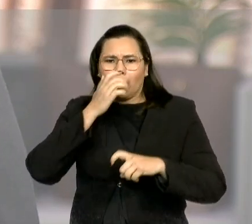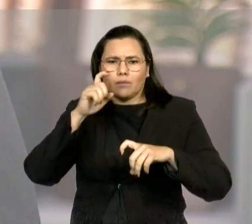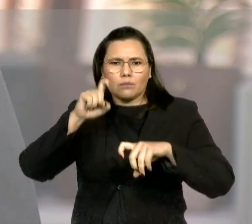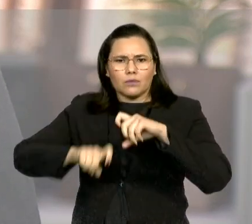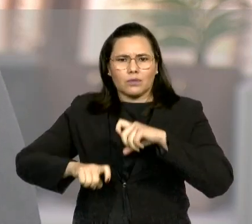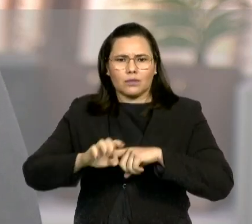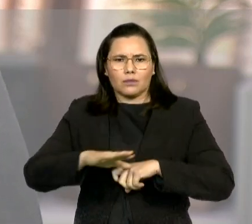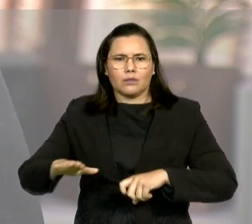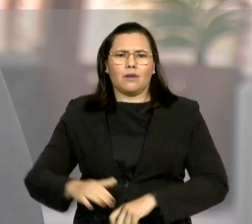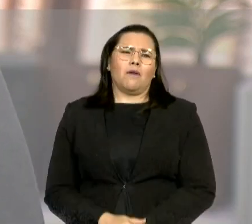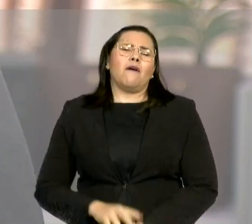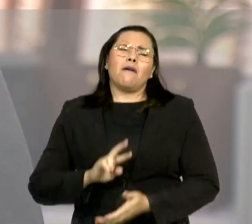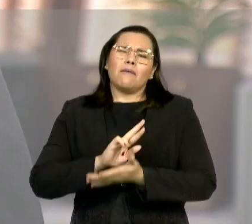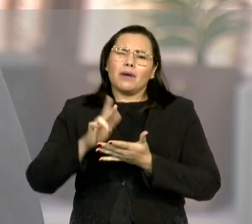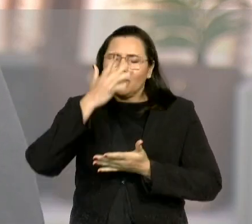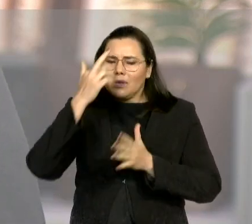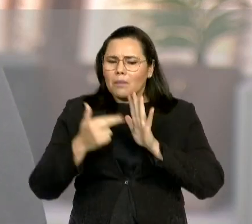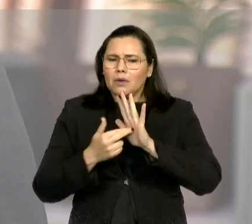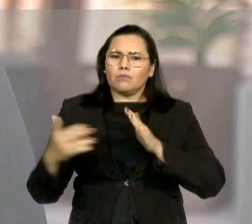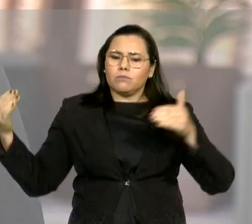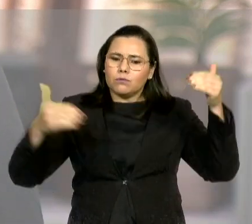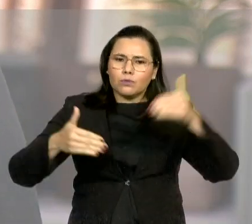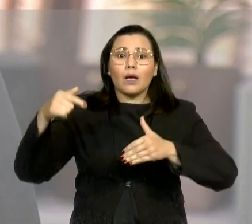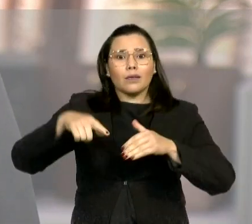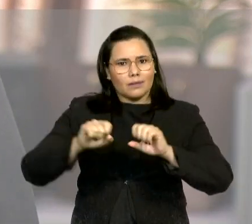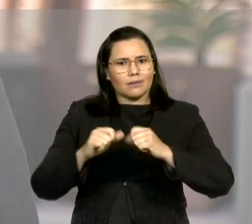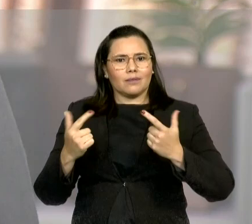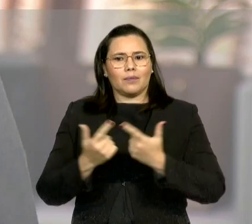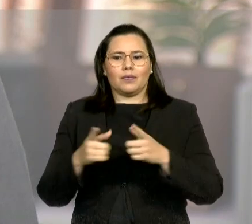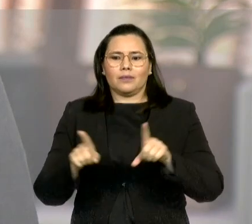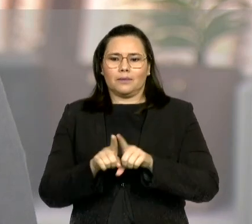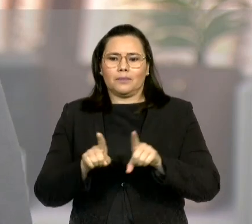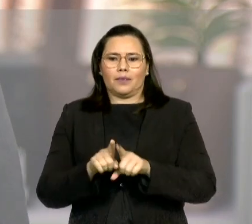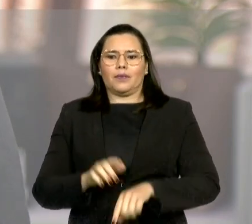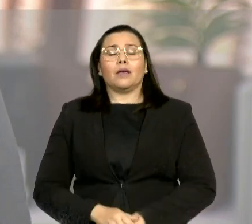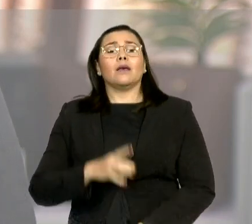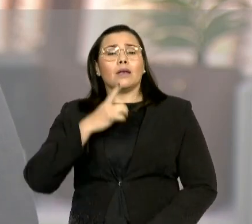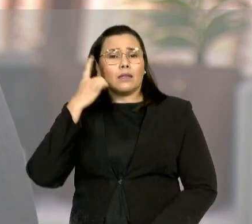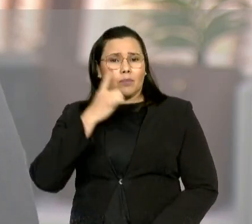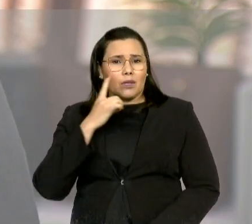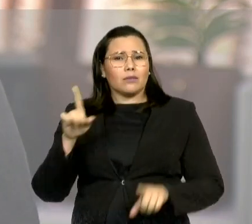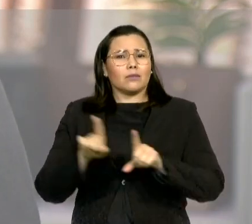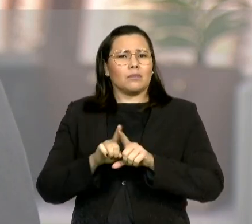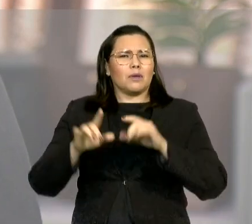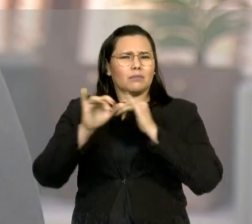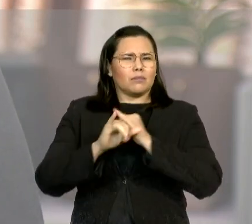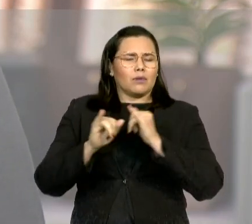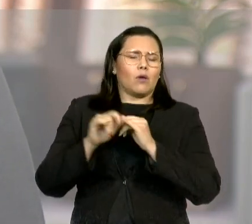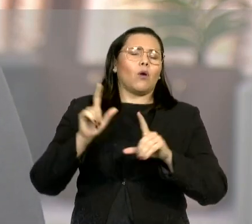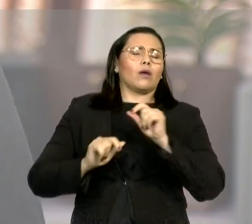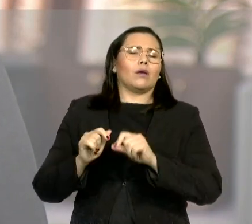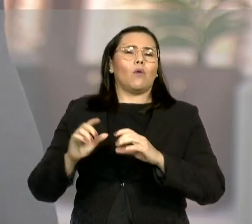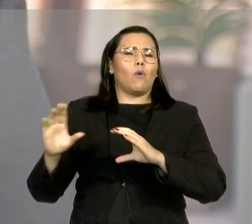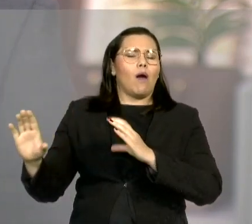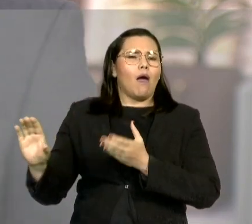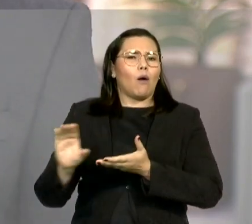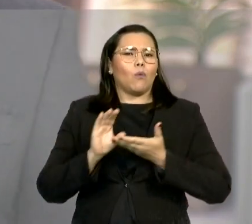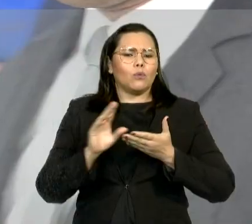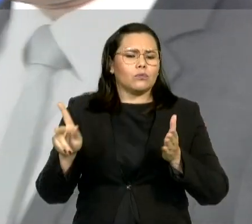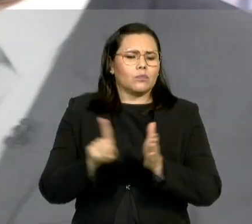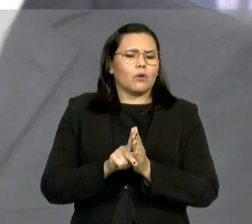da sociedade civil no parlamento maranhense. Deputados repercutem precatórios dos professores durante sessão plenária de